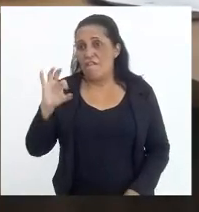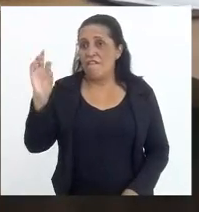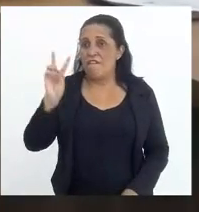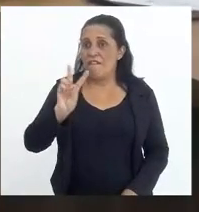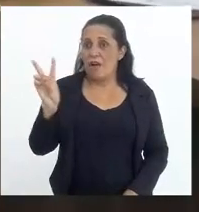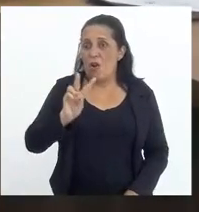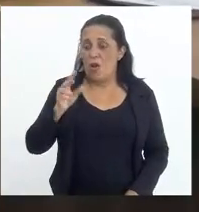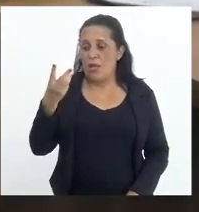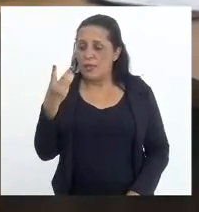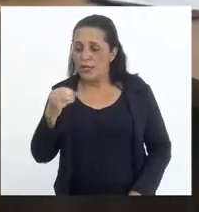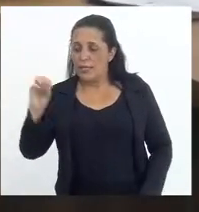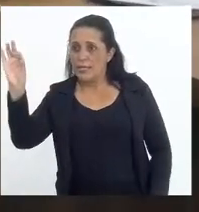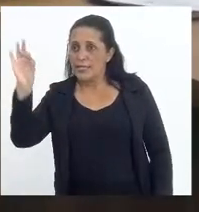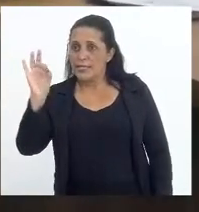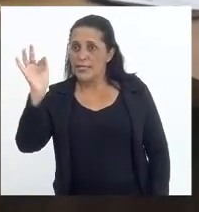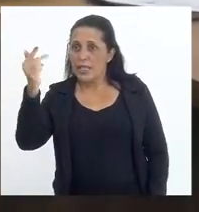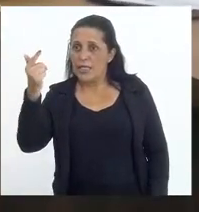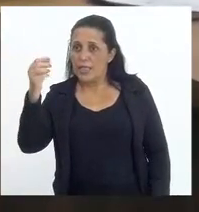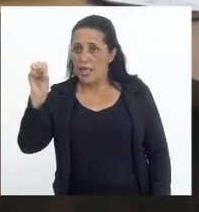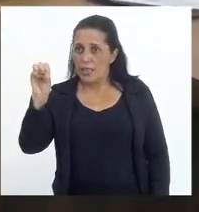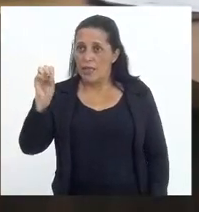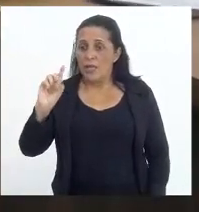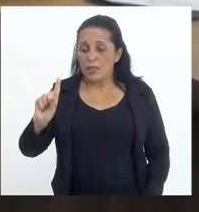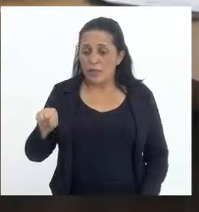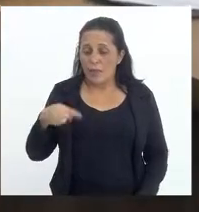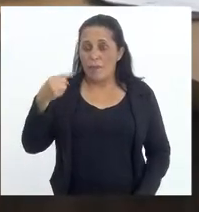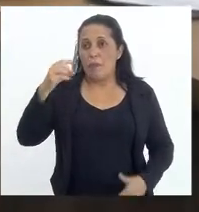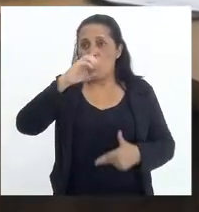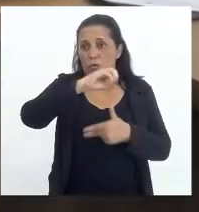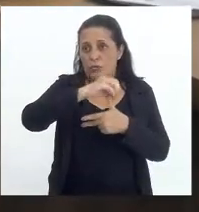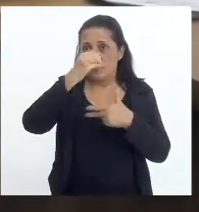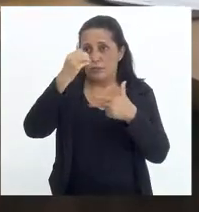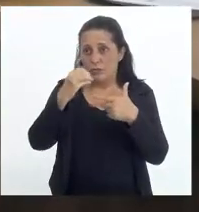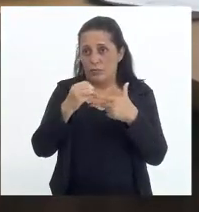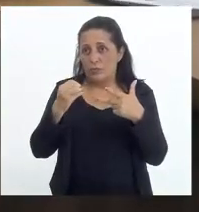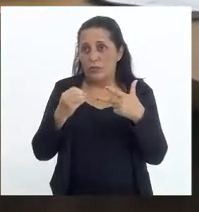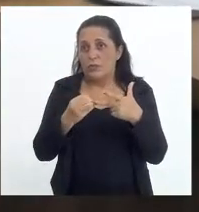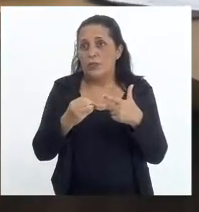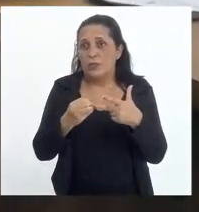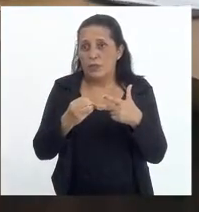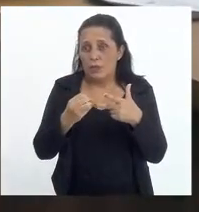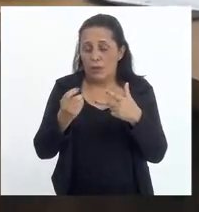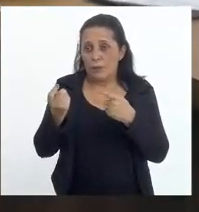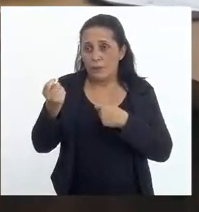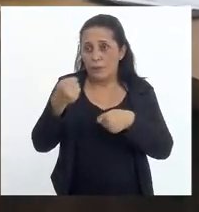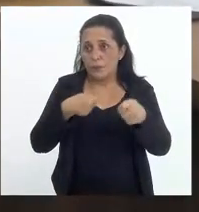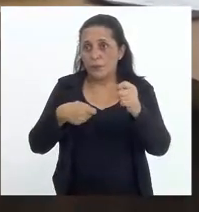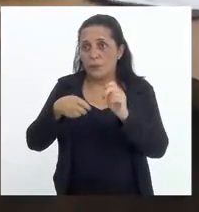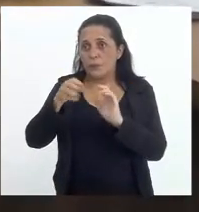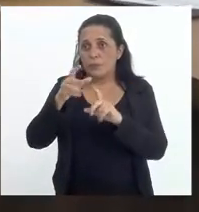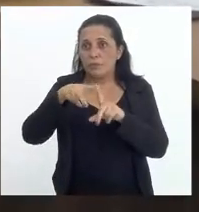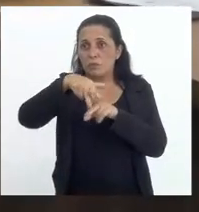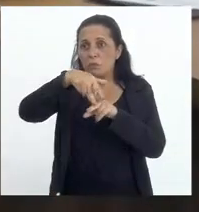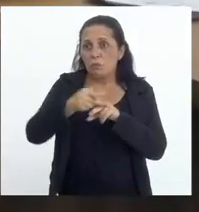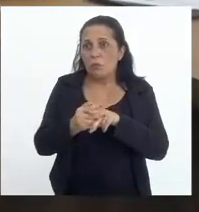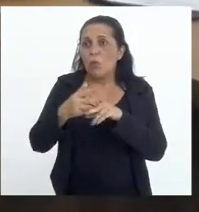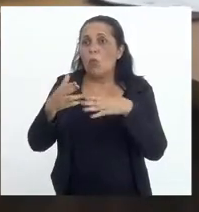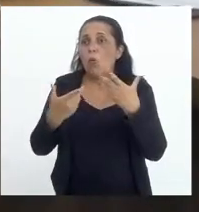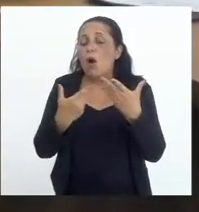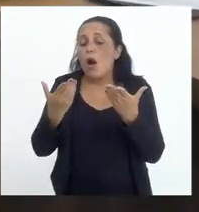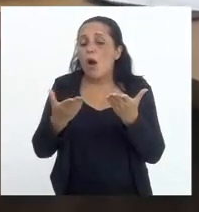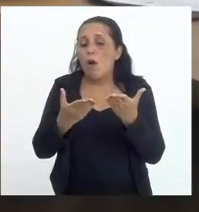e 70%, depois o Poder Executivo regulamentará qual seria a faixa de